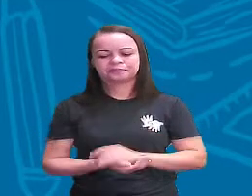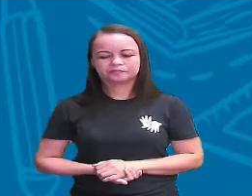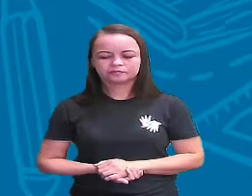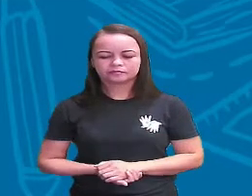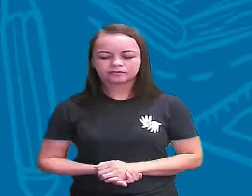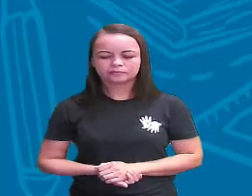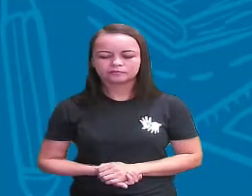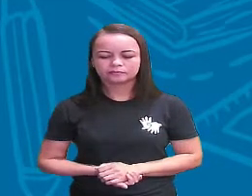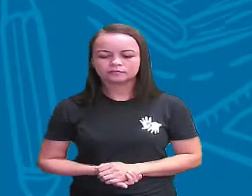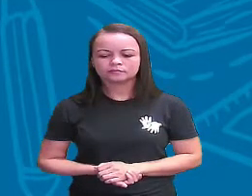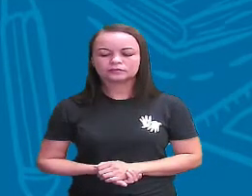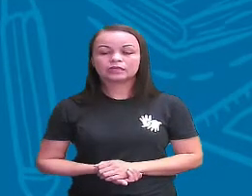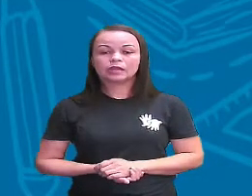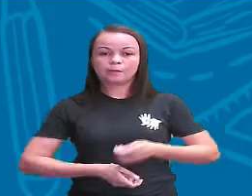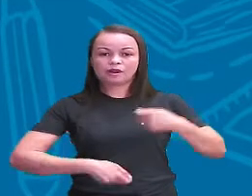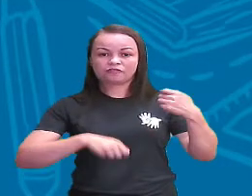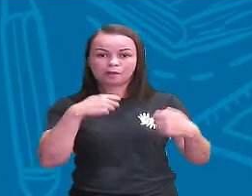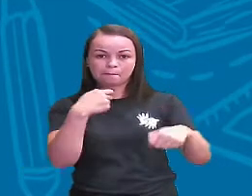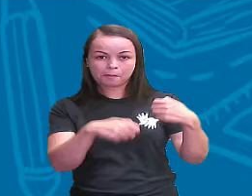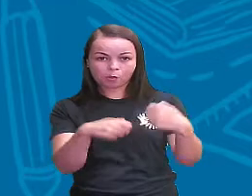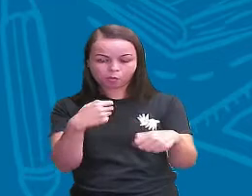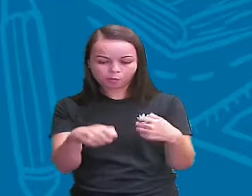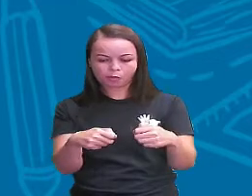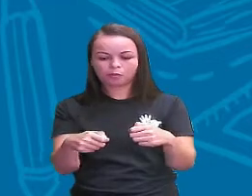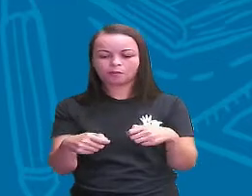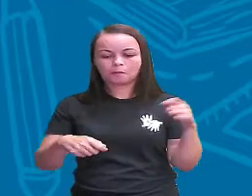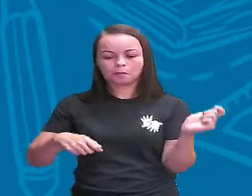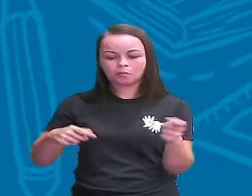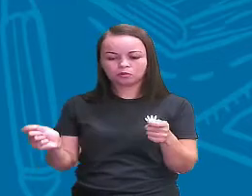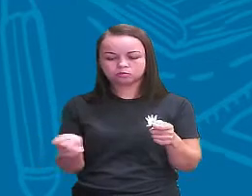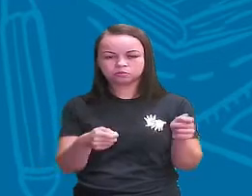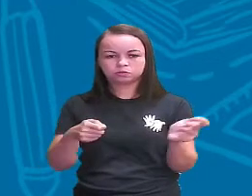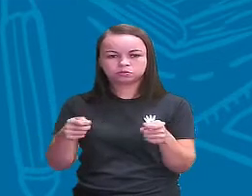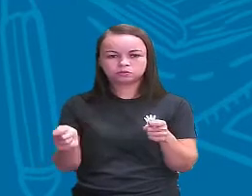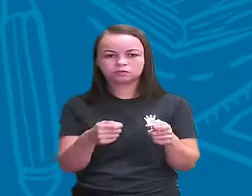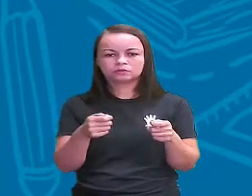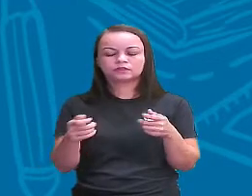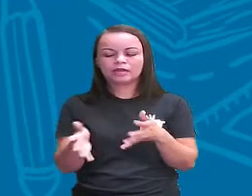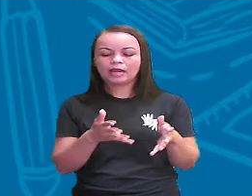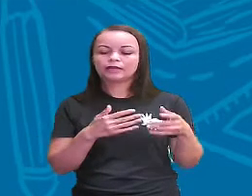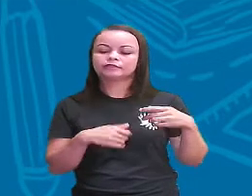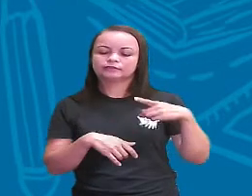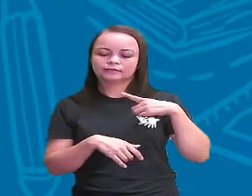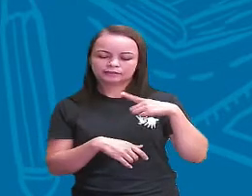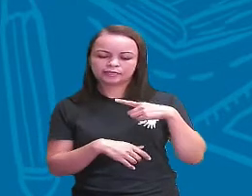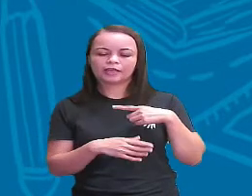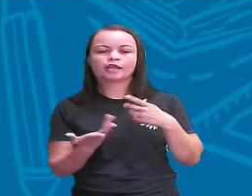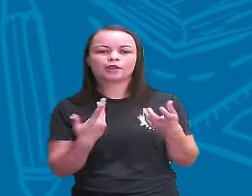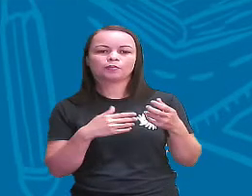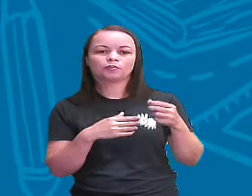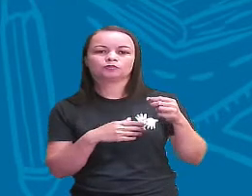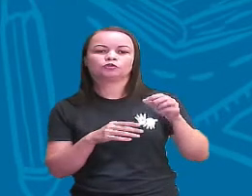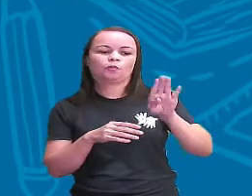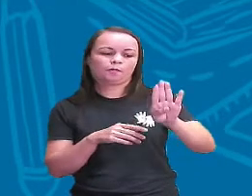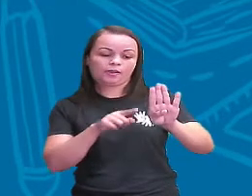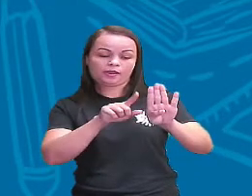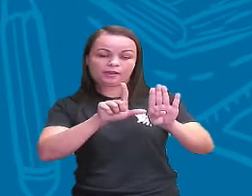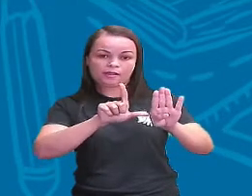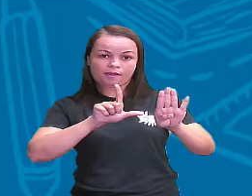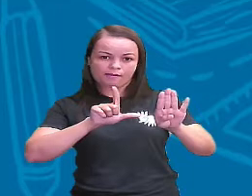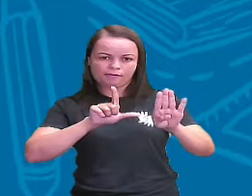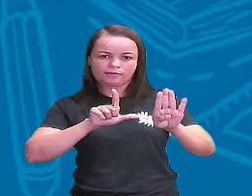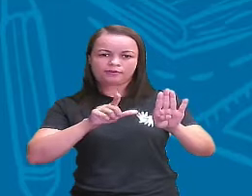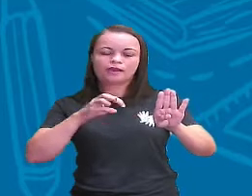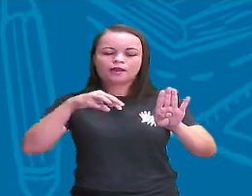Na palavra bumbo, temos também um B, então vai ser colocado o M, como também na